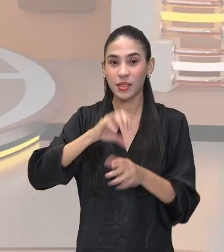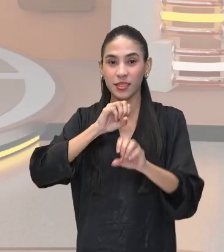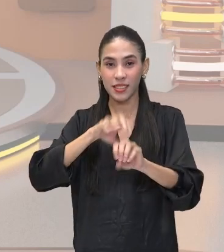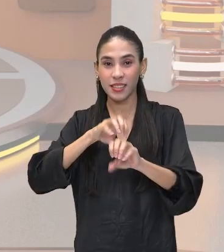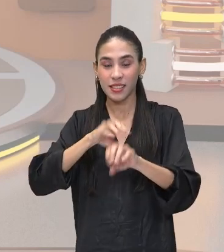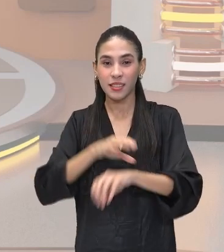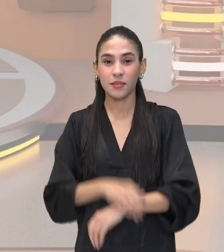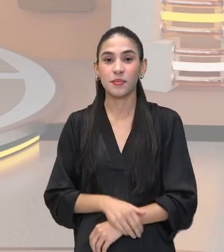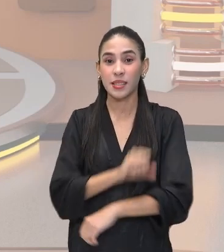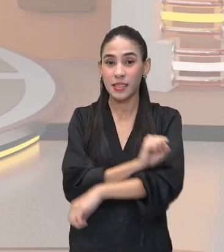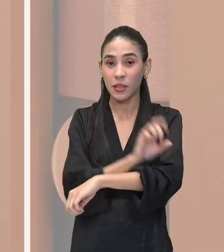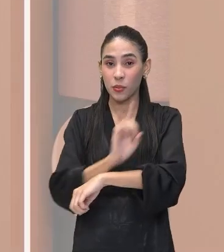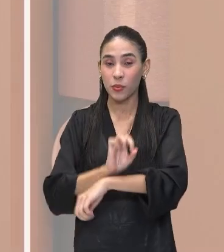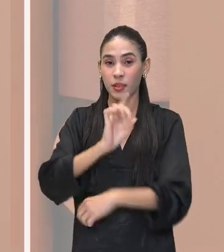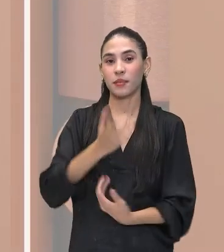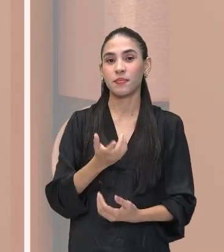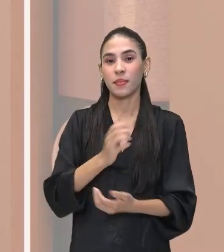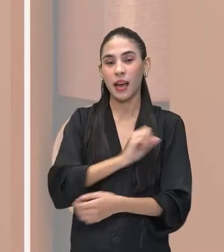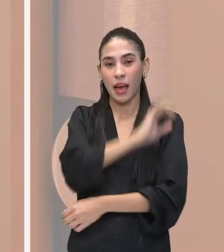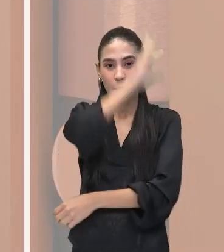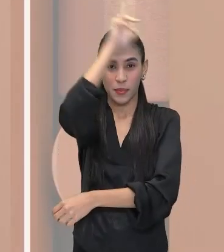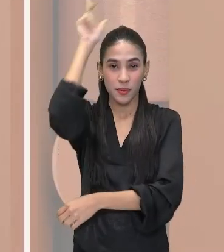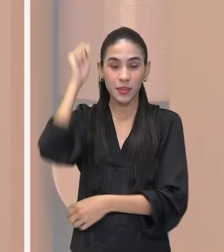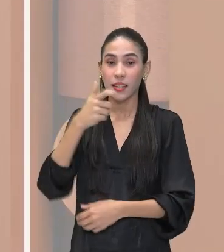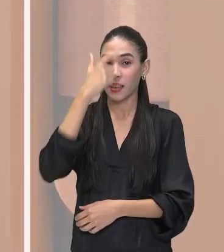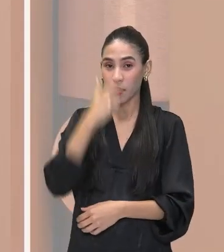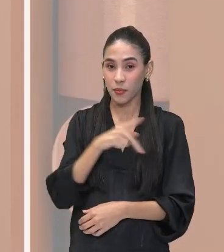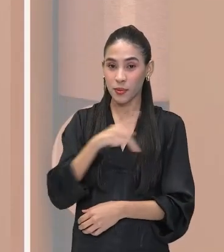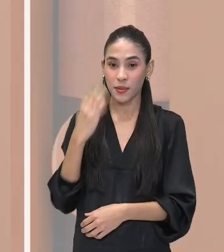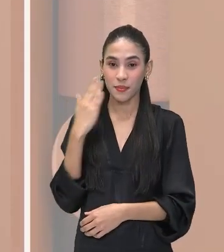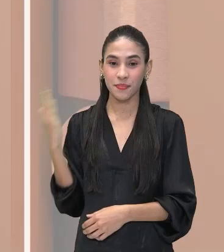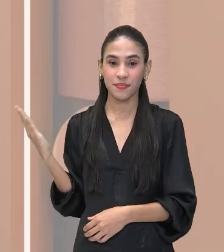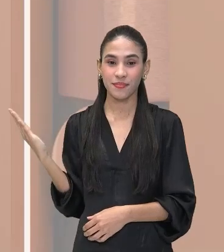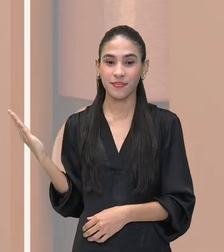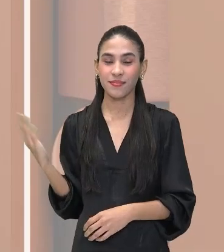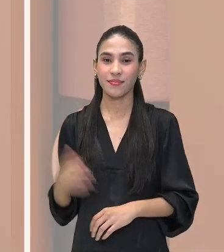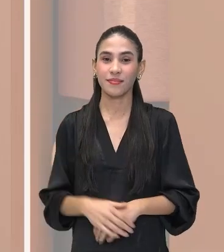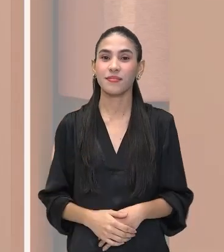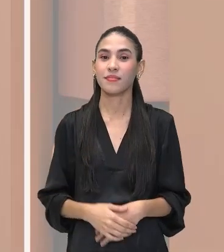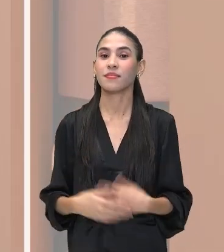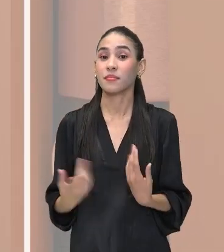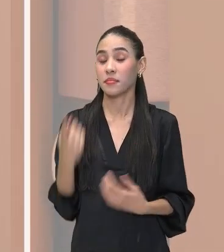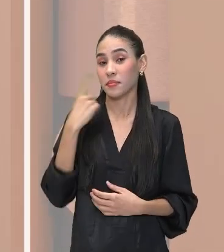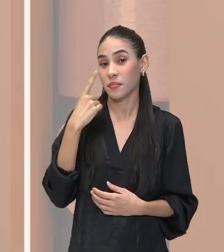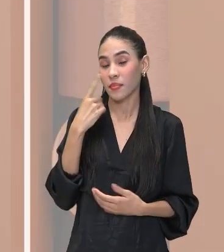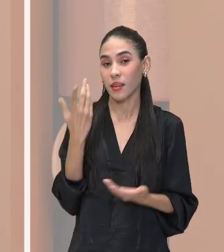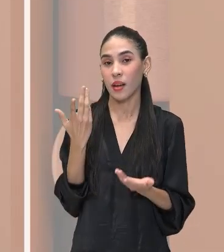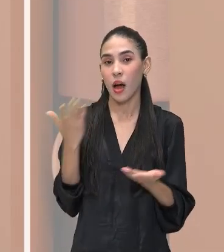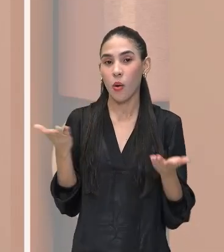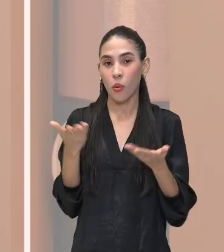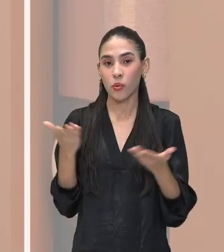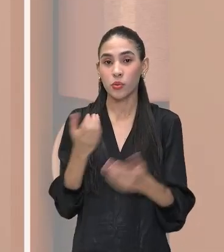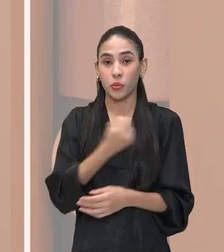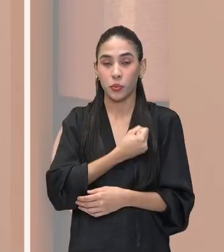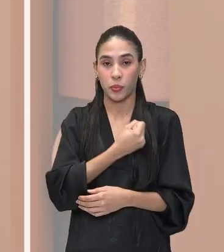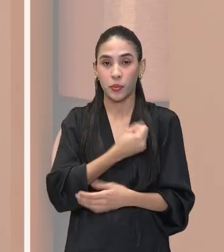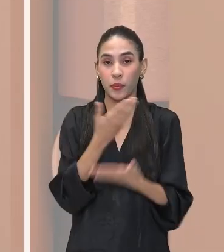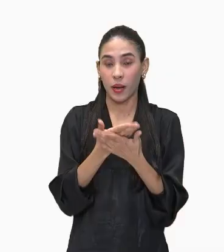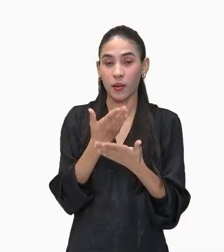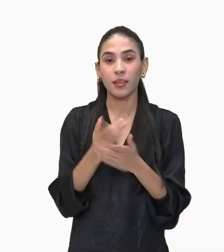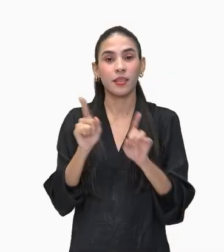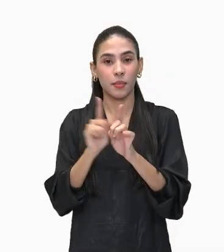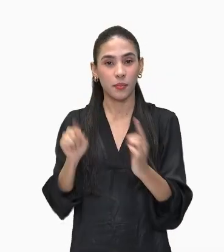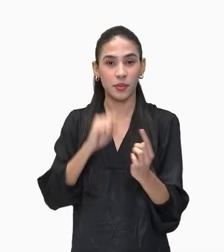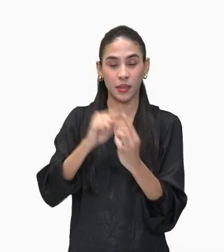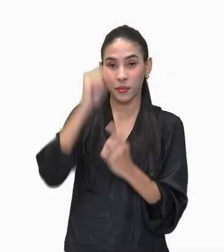Educação do Amazonas. Eu sou a professora Sandréia Cascais. Vamos dar uma olhada no número da nossa aula e o